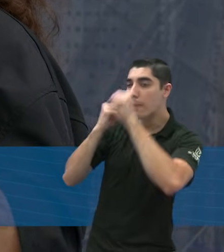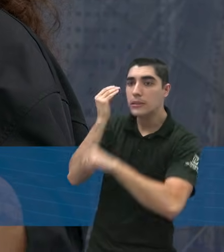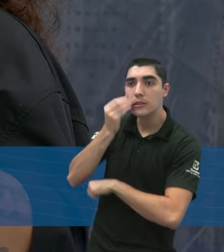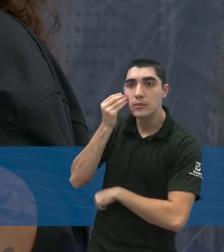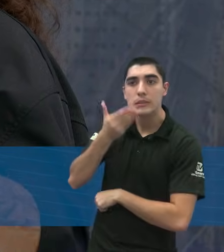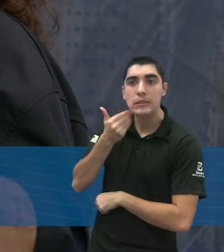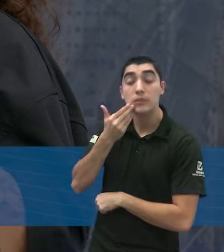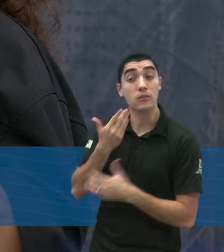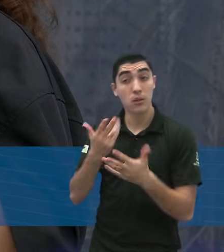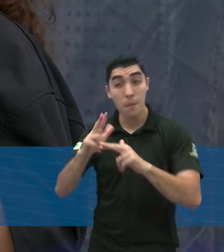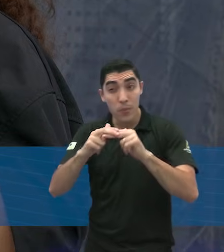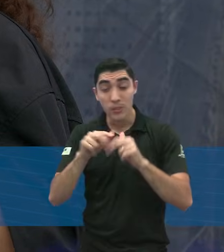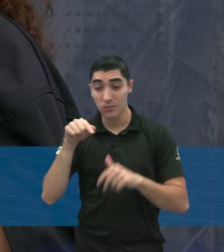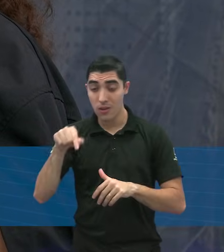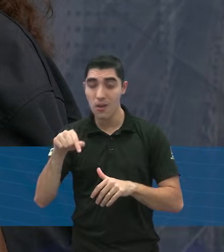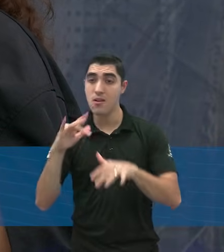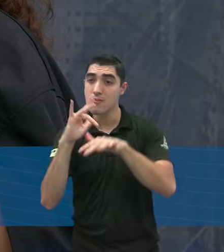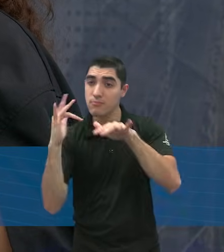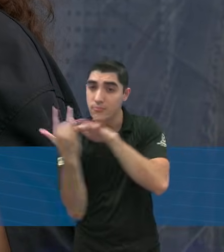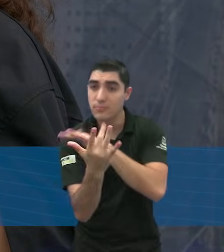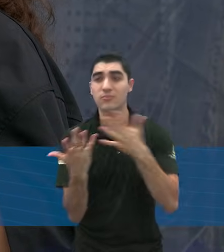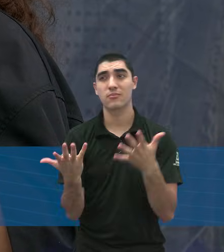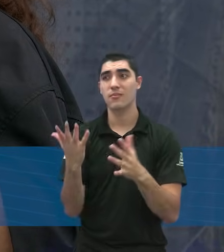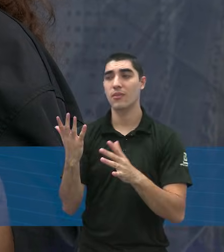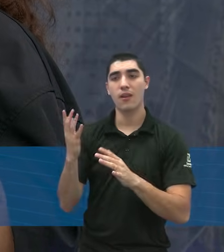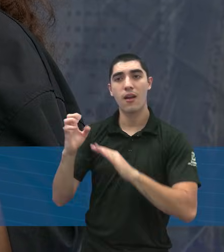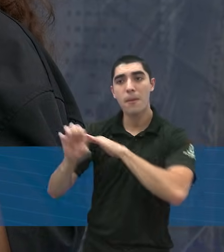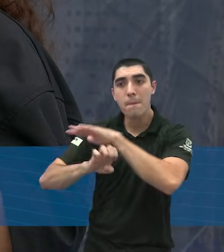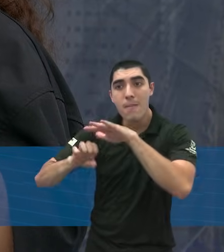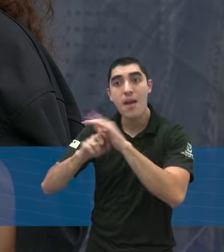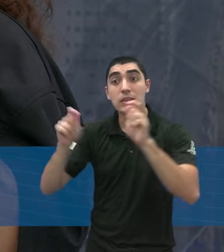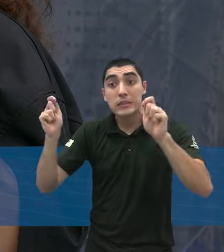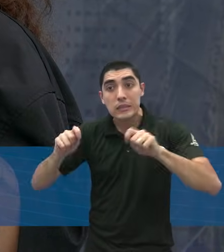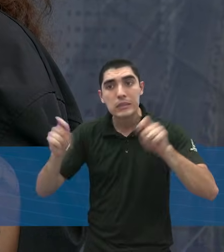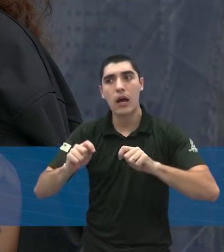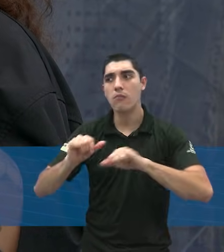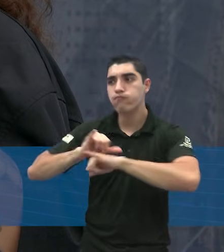Então, as mídias sociais, elas são responsáveis, assim, por realmente